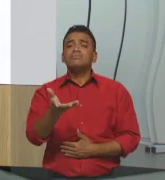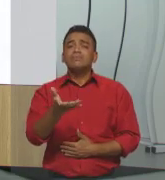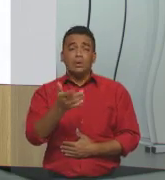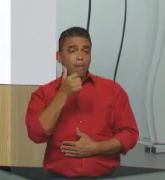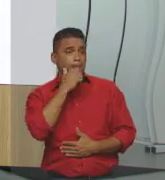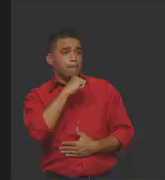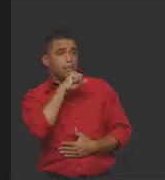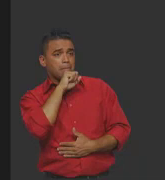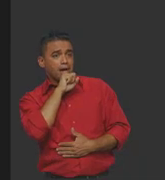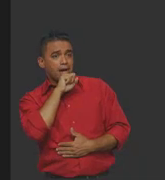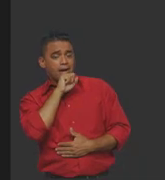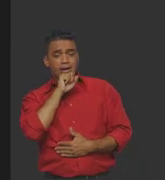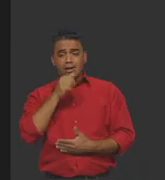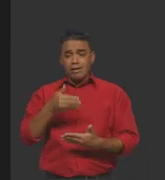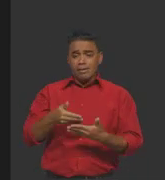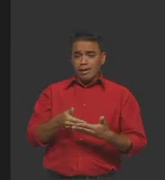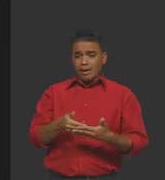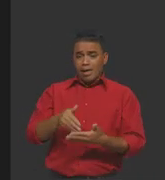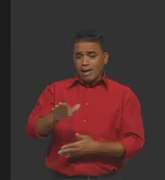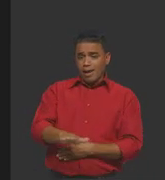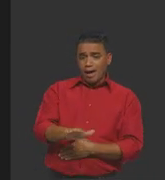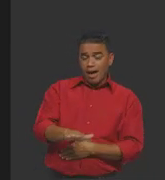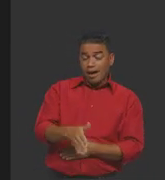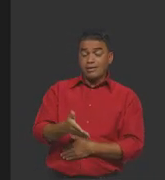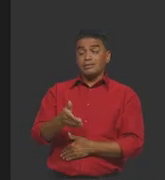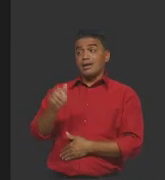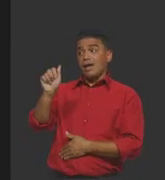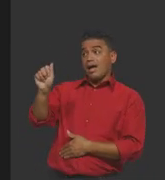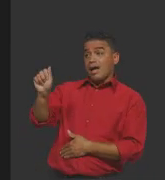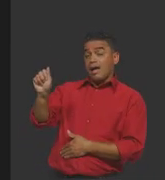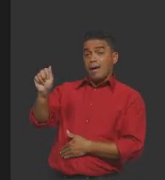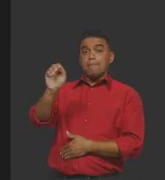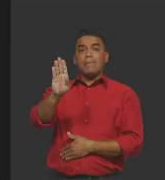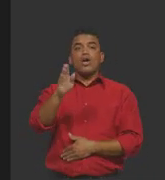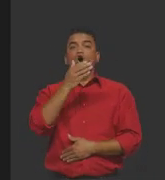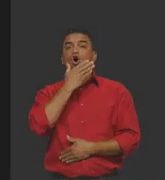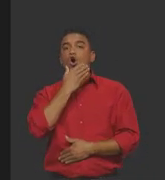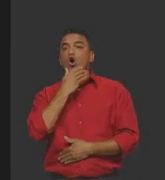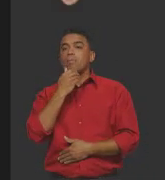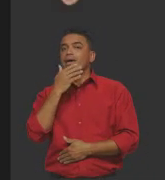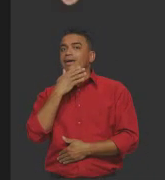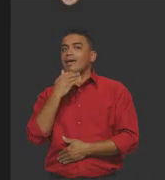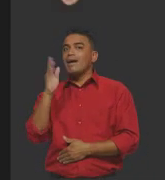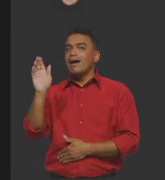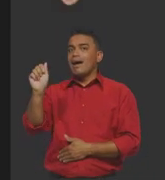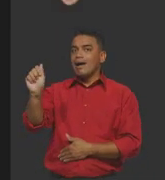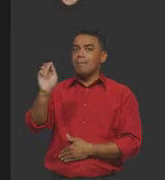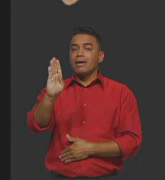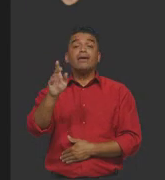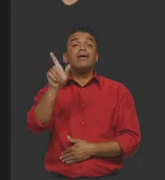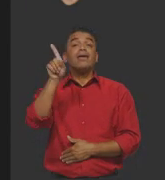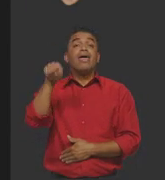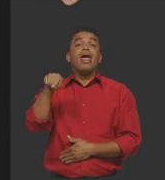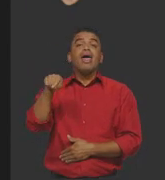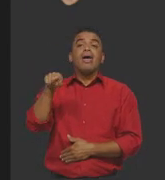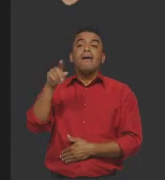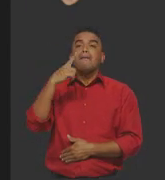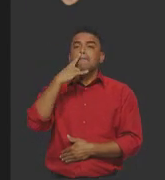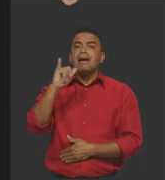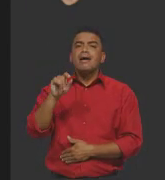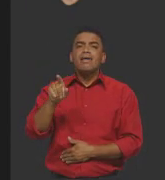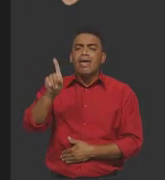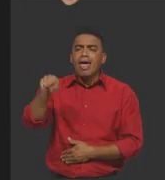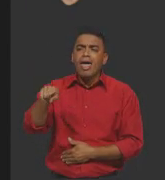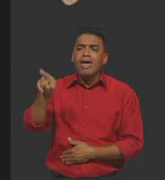mãe, tenho uma criança e tem o homem A e o homem B. E aí? Quem que vai ser o pai? Nós sabemos